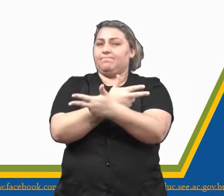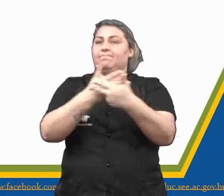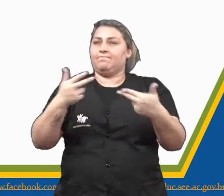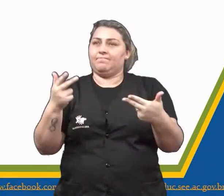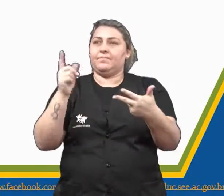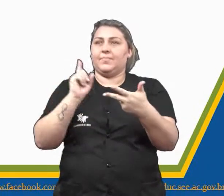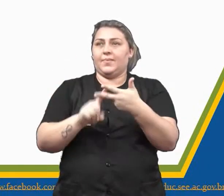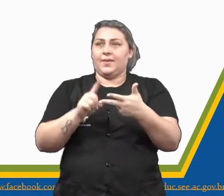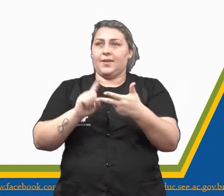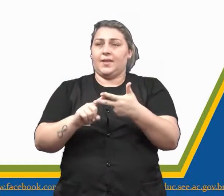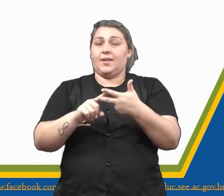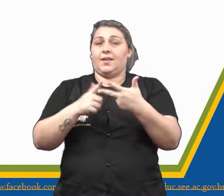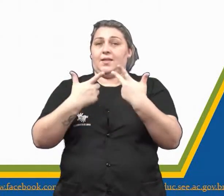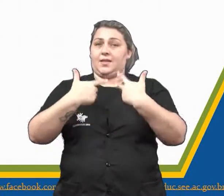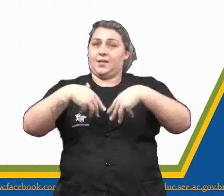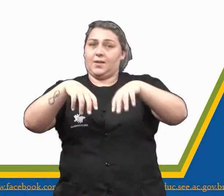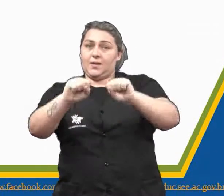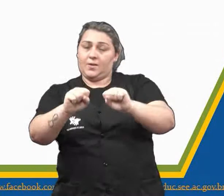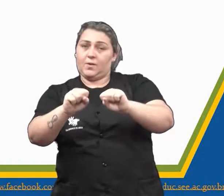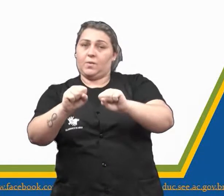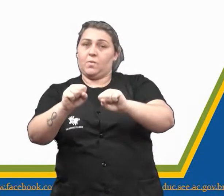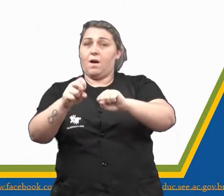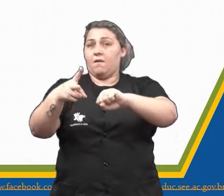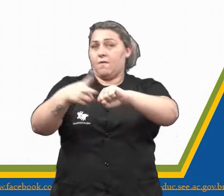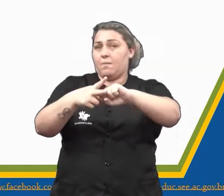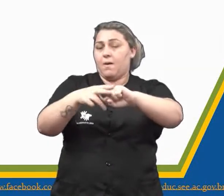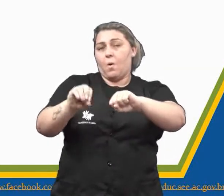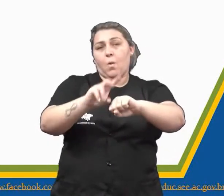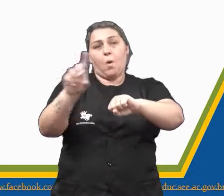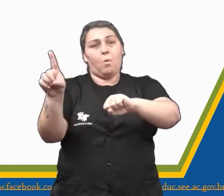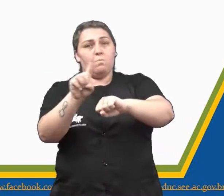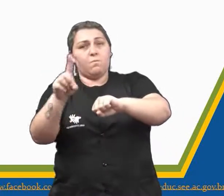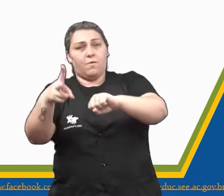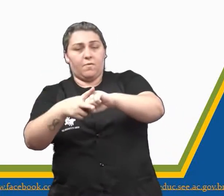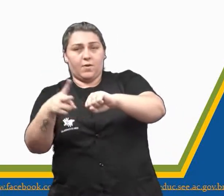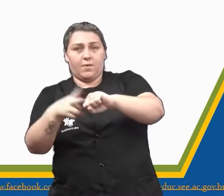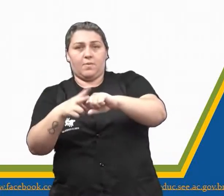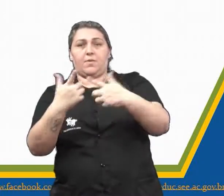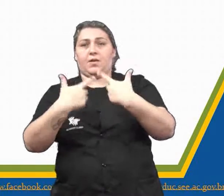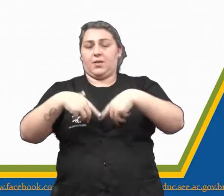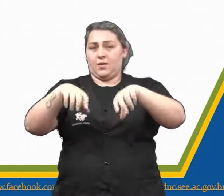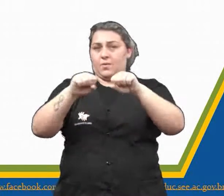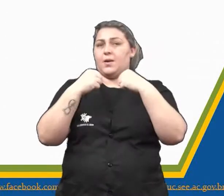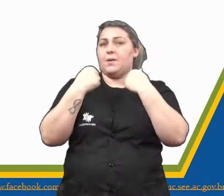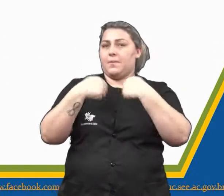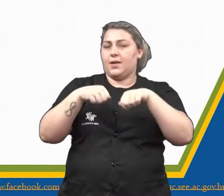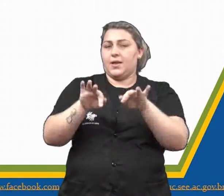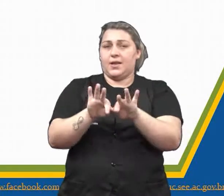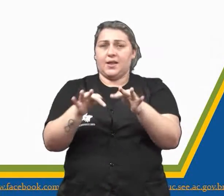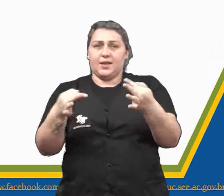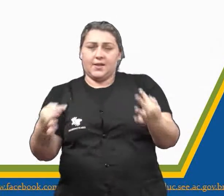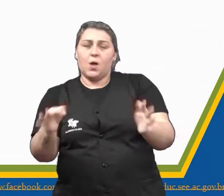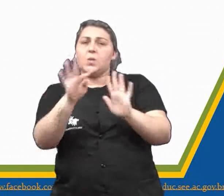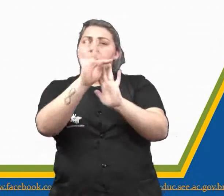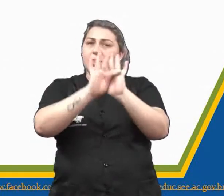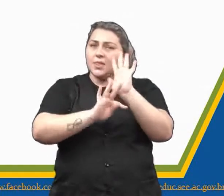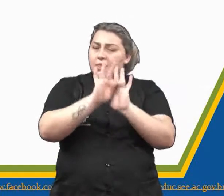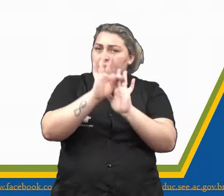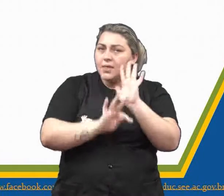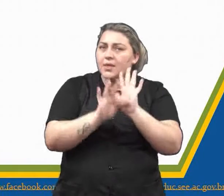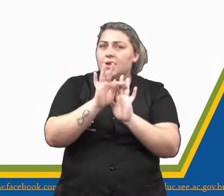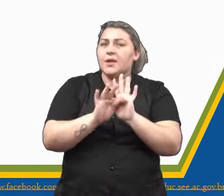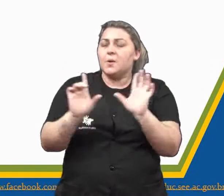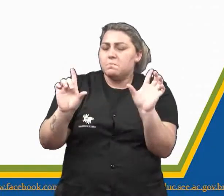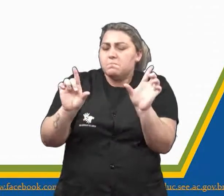produto. Ela tem linguagem verbal ou não verbal. A linguagem tem que ser simples. Os textos são